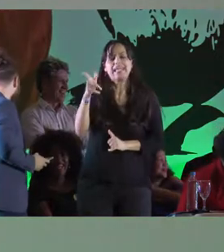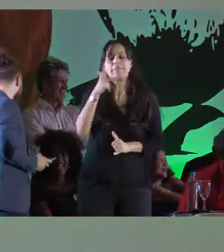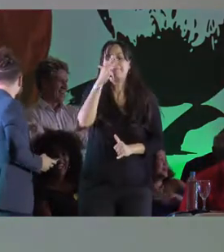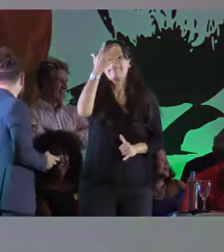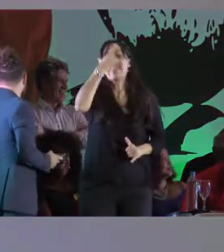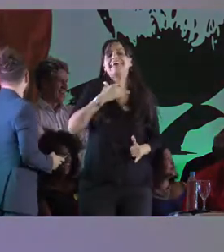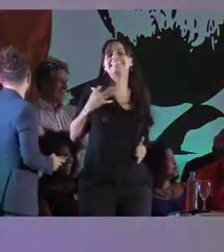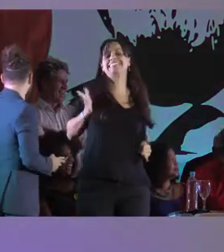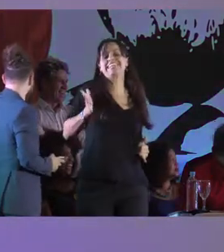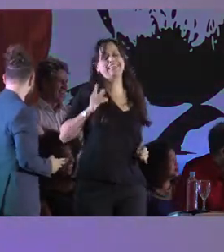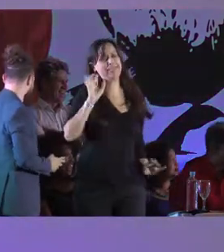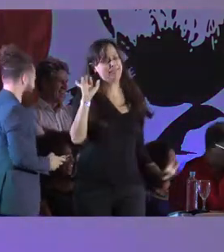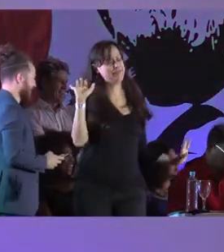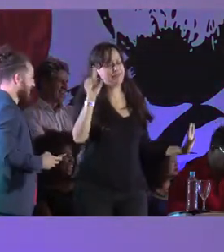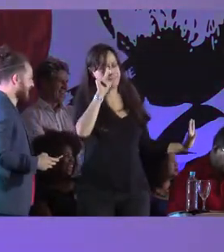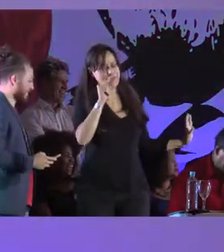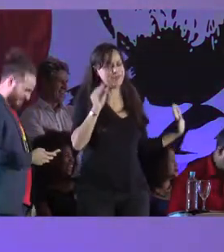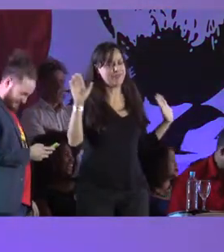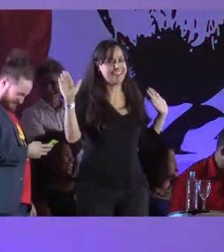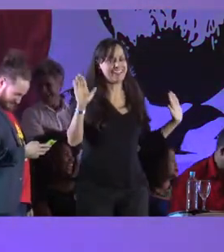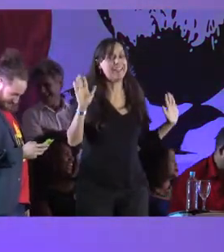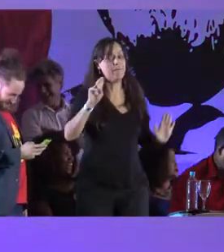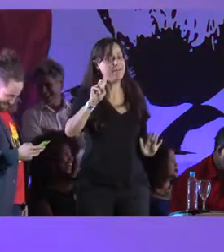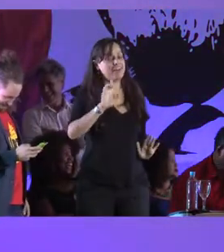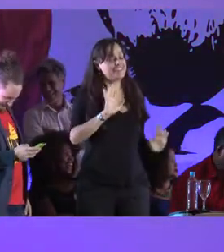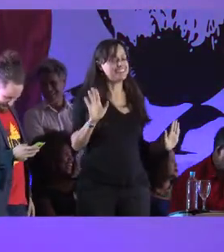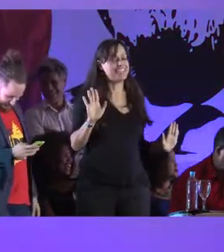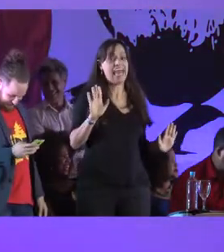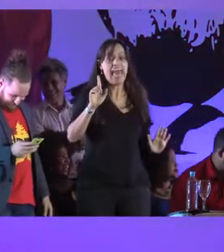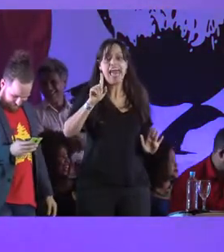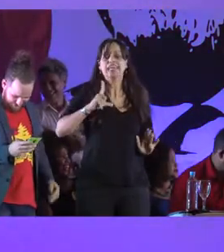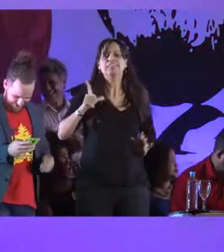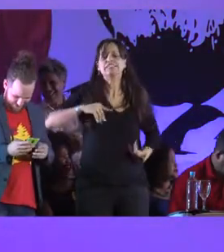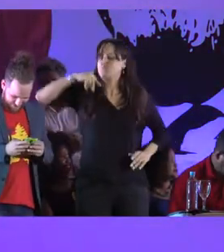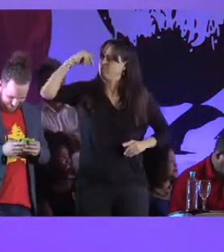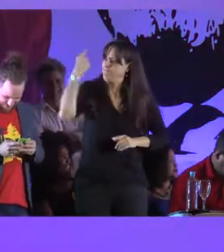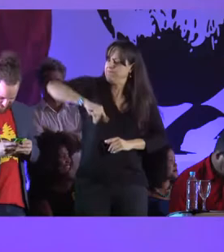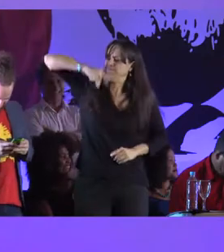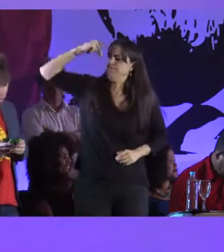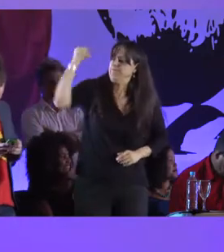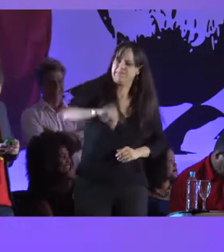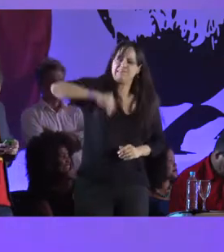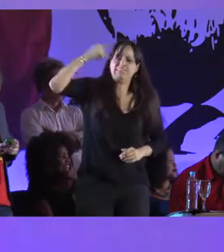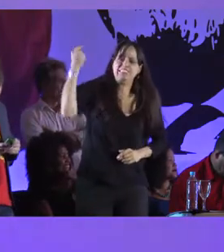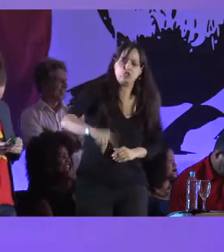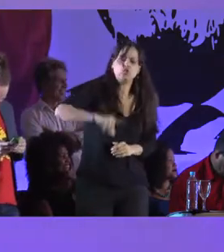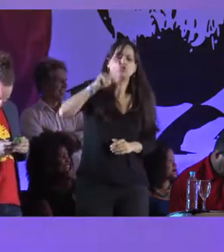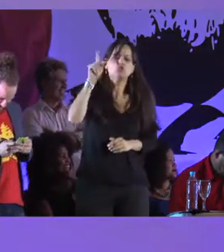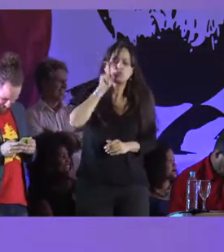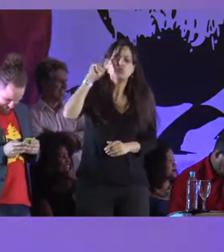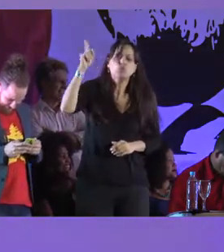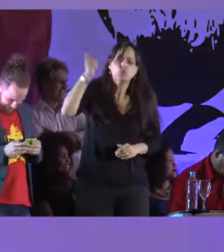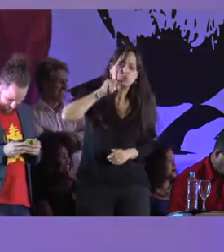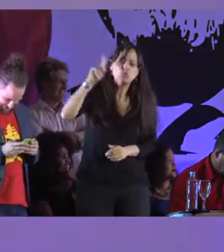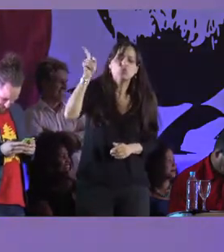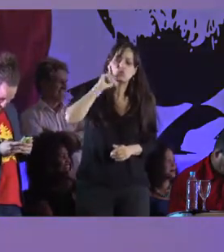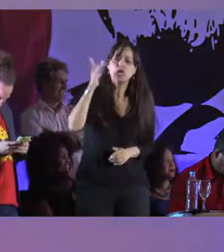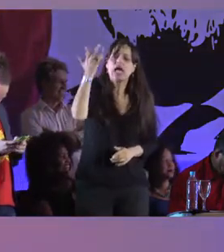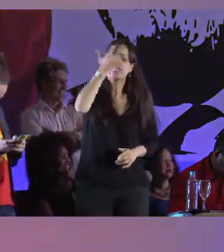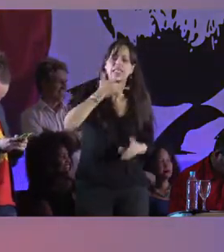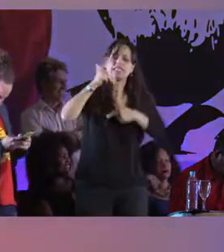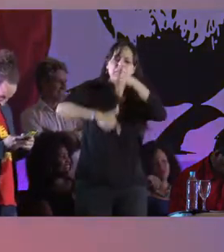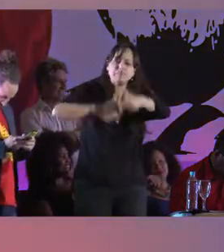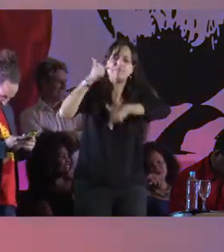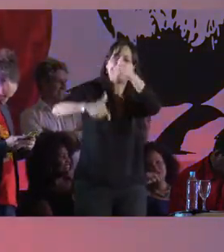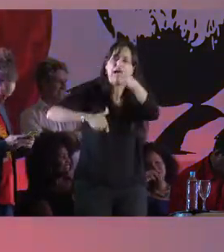Não perdoaram um dia. Não perdoaram um dia desde que esse moço ganhou as eleições.